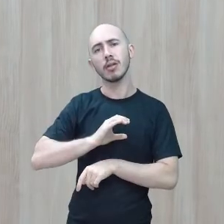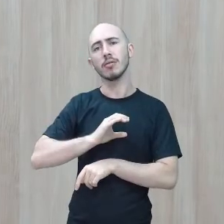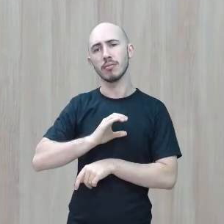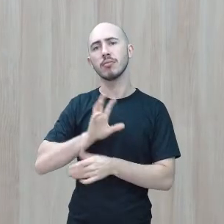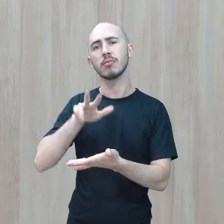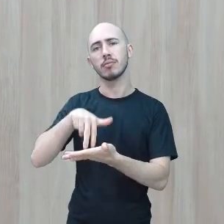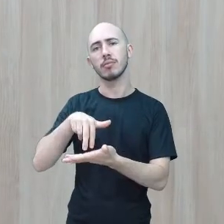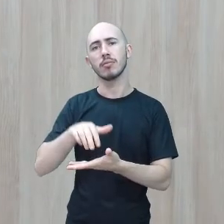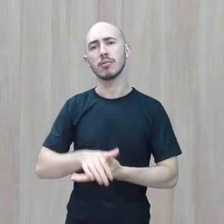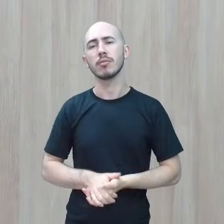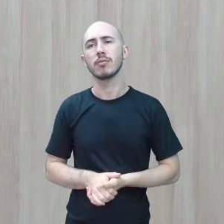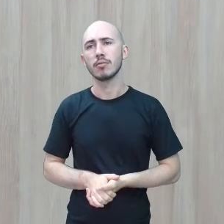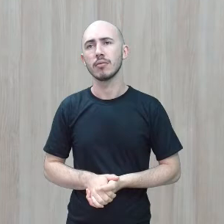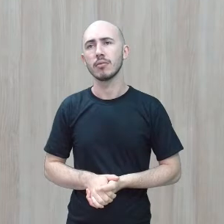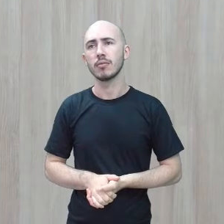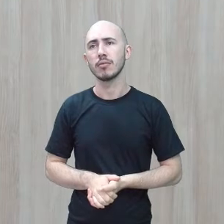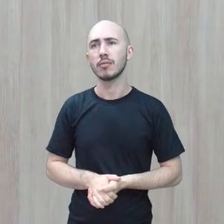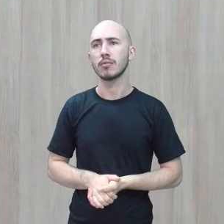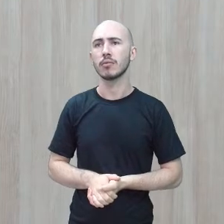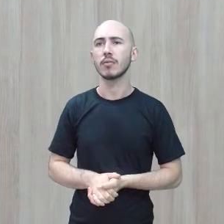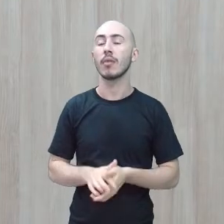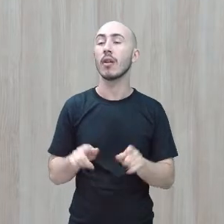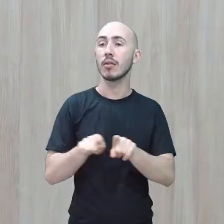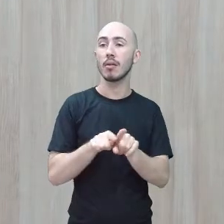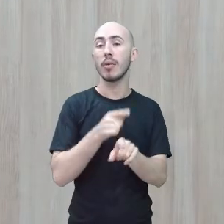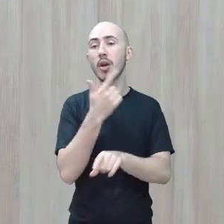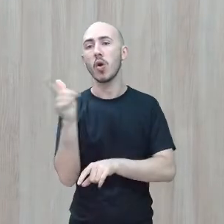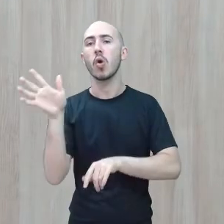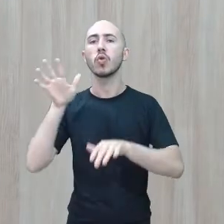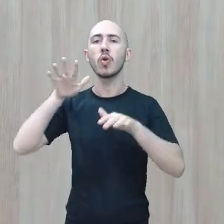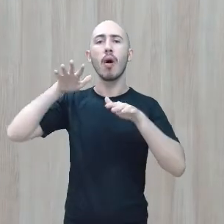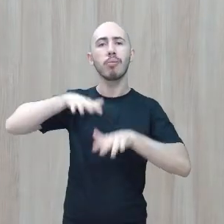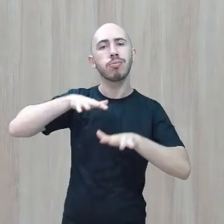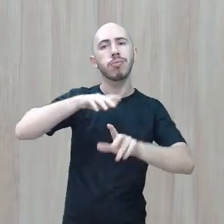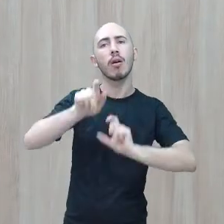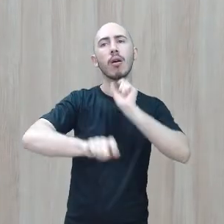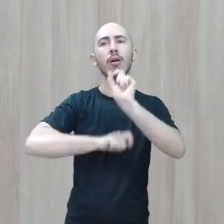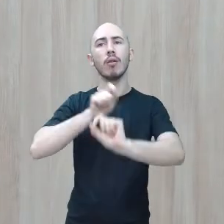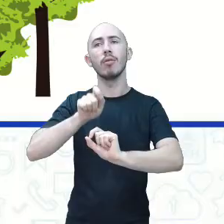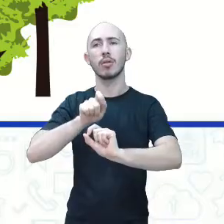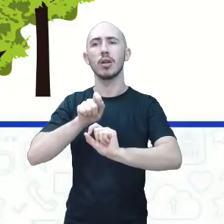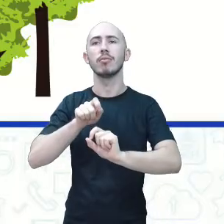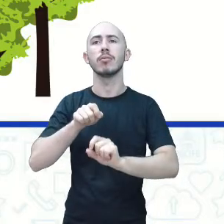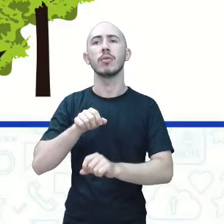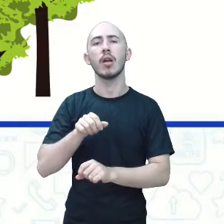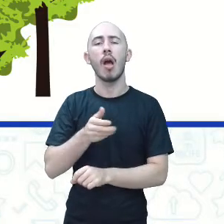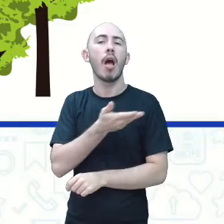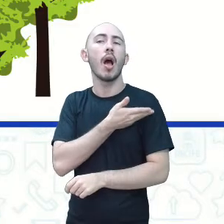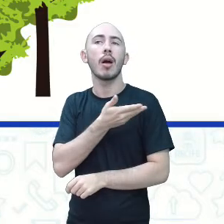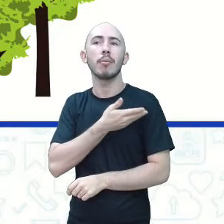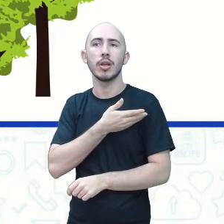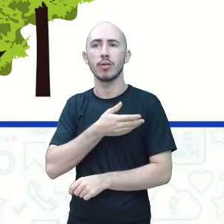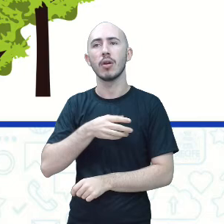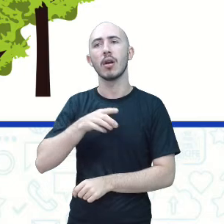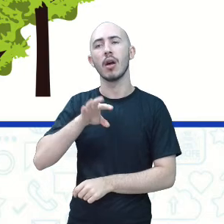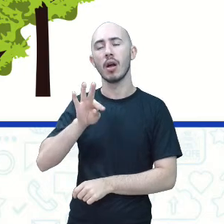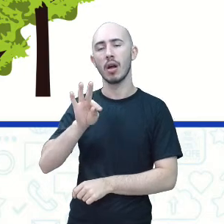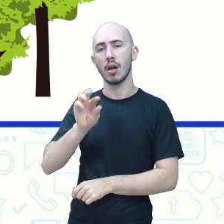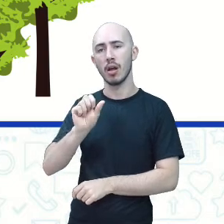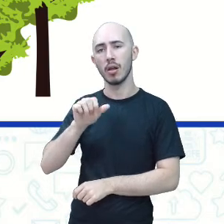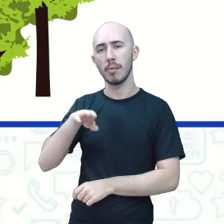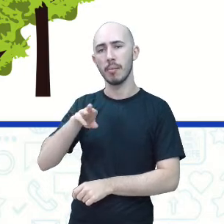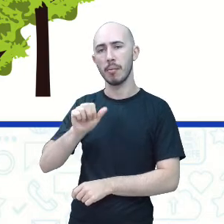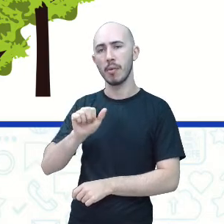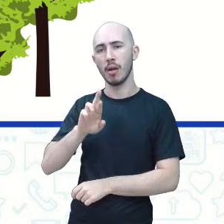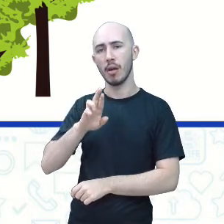de cidadania. Outra mobilização foi a mobilização dos amigos da Tamarineira, né?